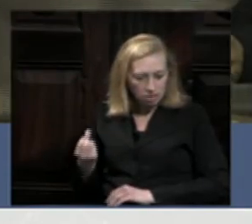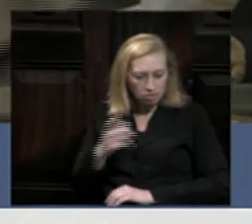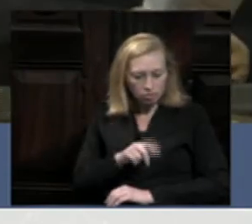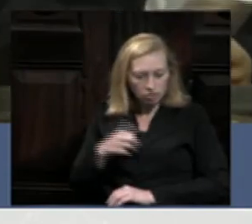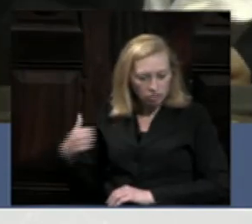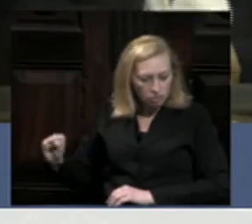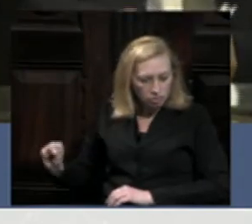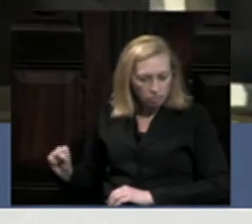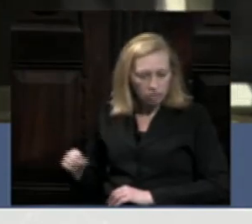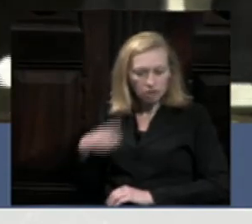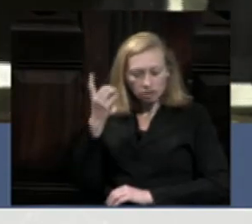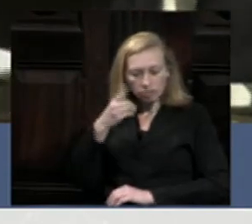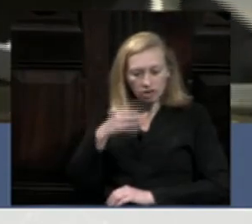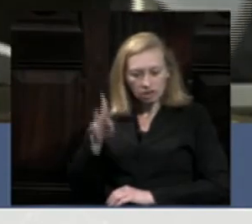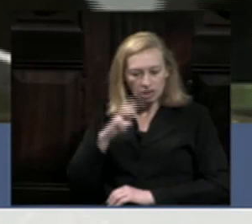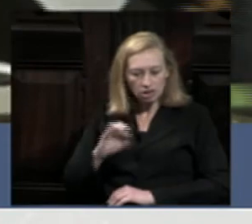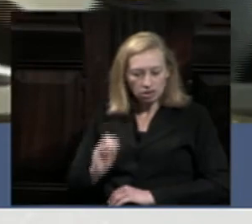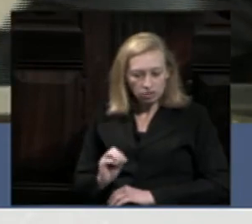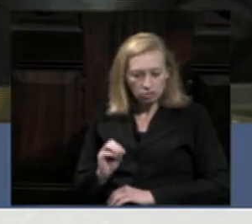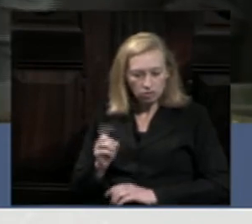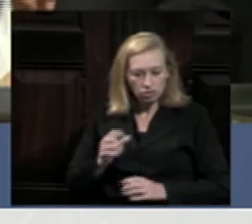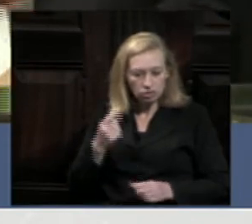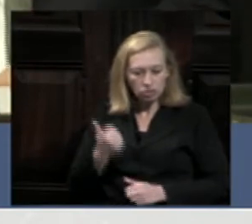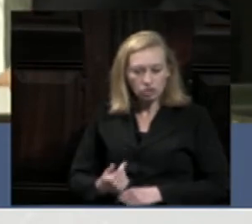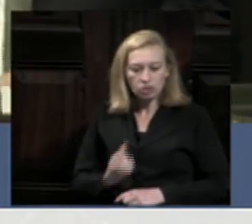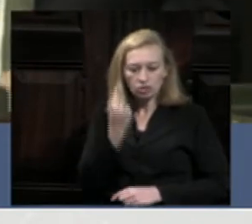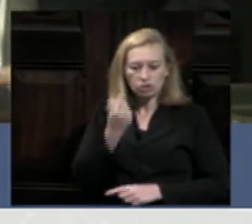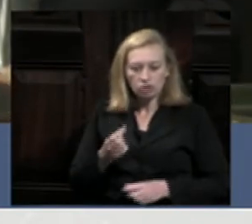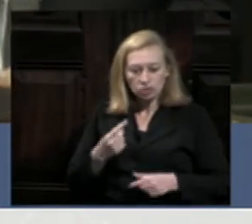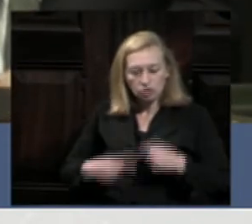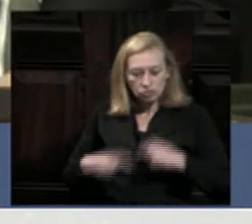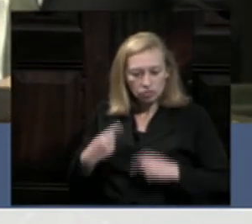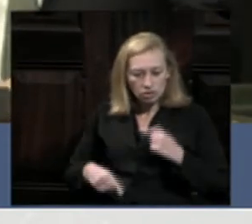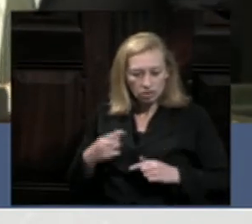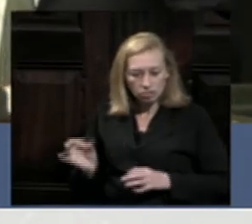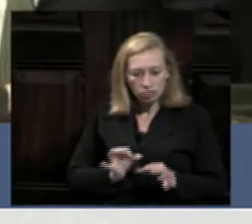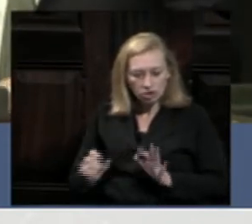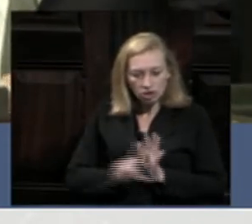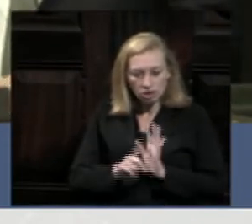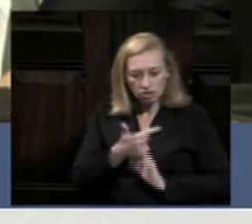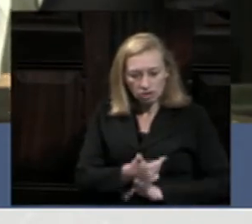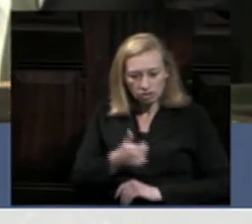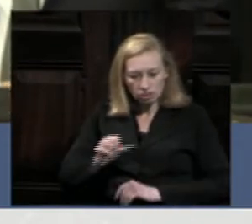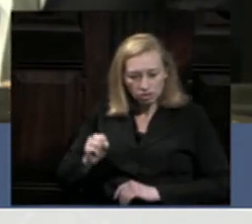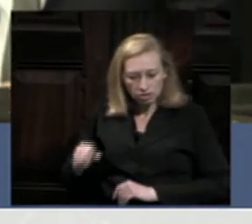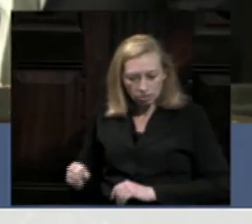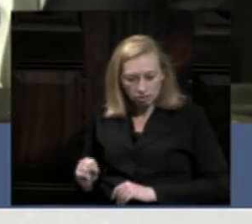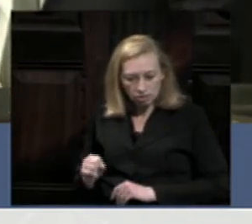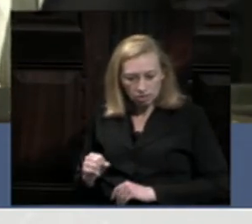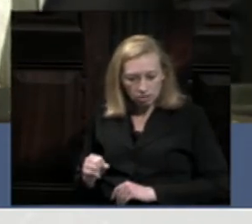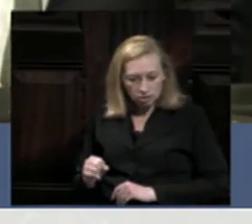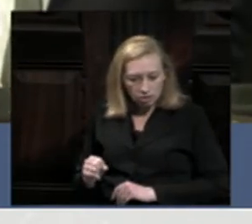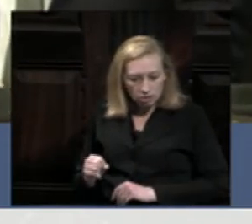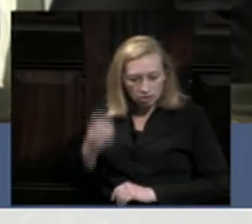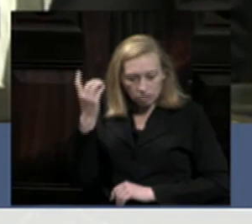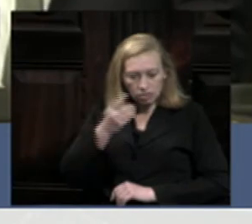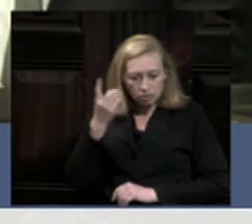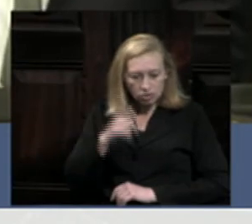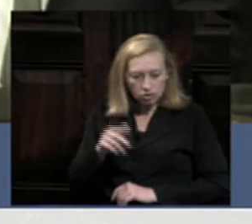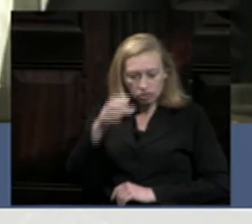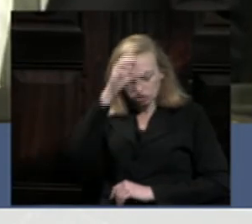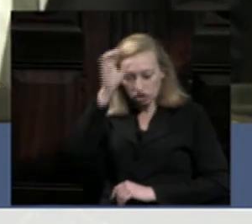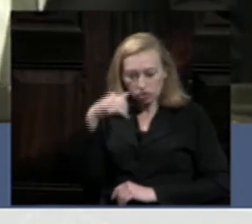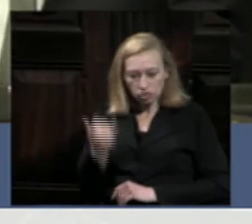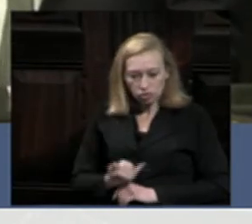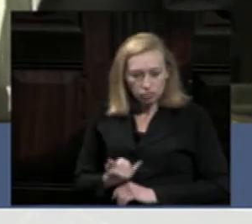3.816/2018, de autoria do deputado Iranildo Campos. Em discussão única, projeto de resolução número 649/2018, autoria da deputada